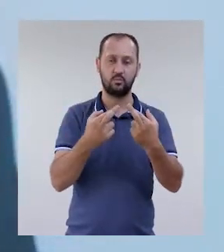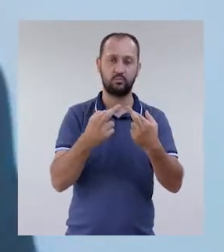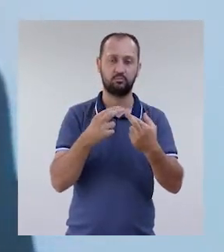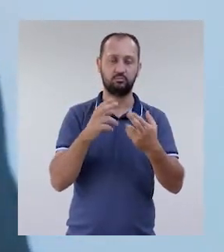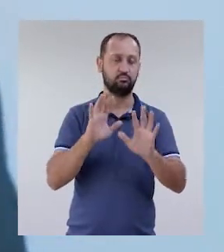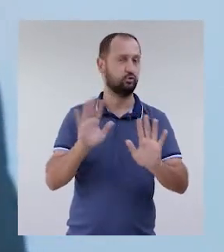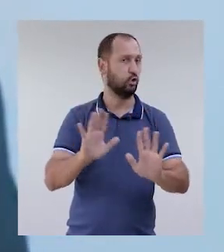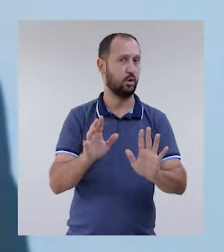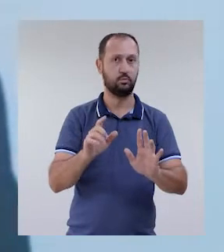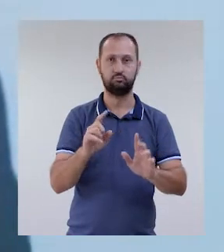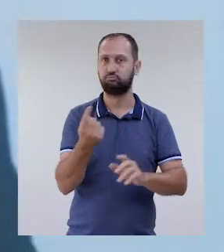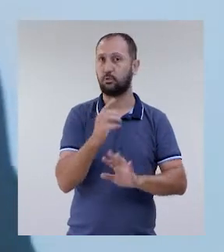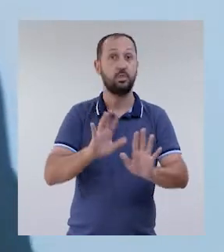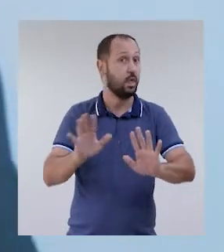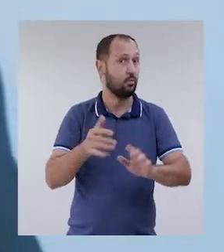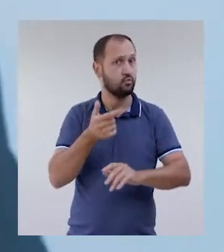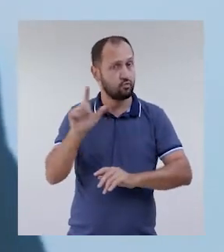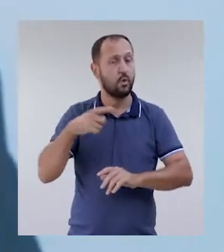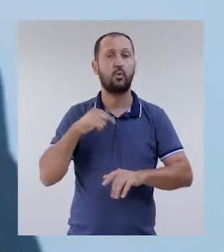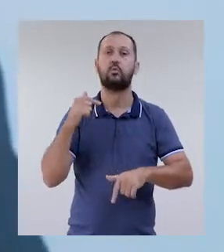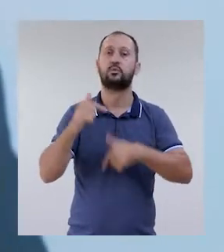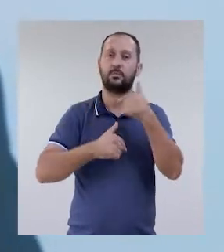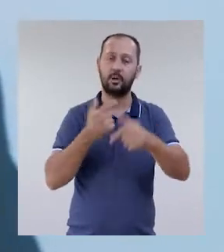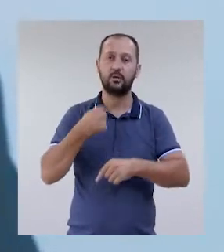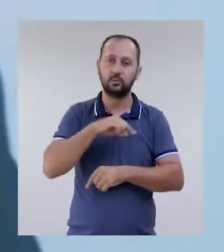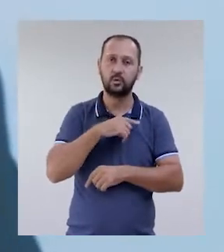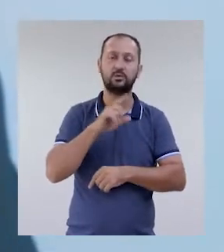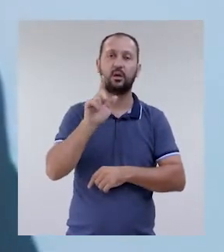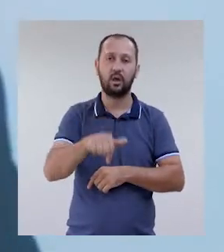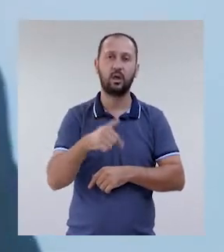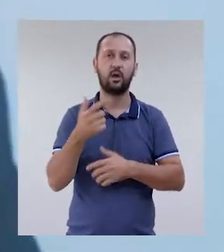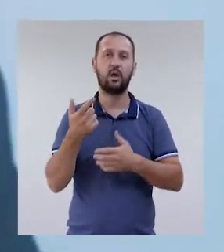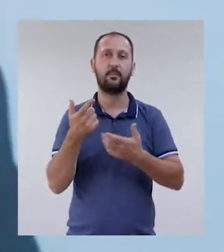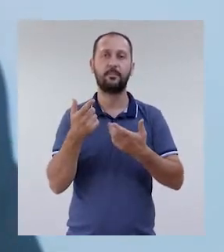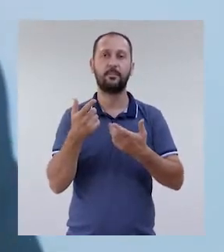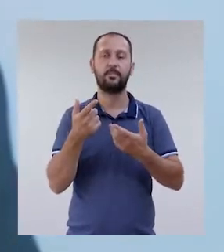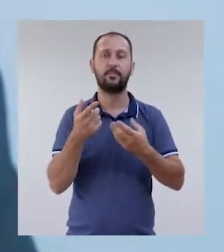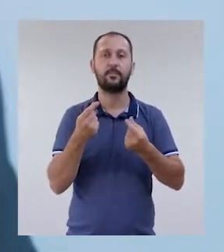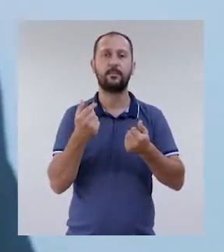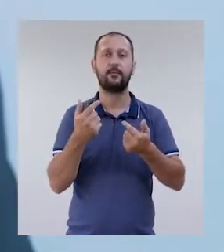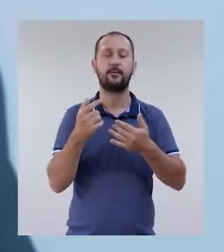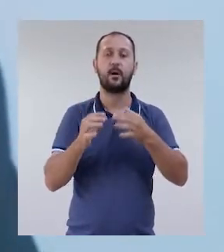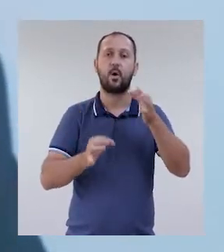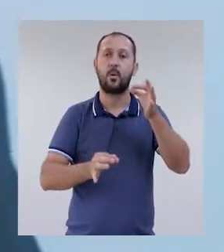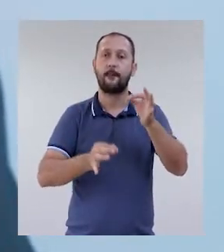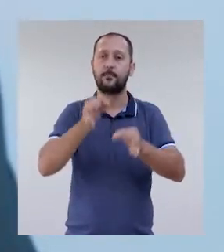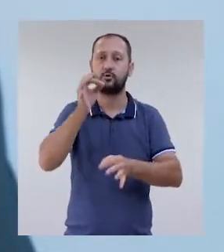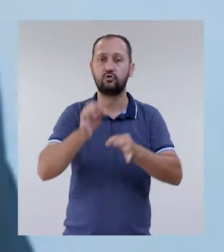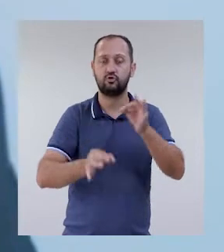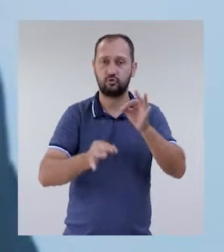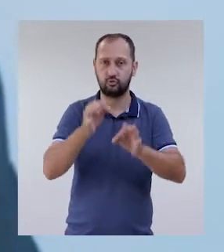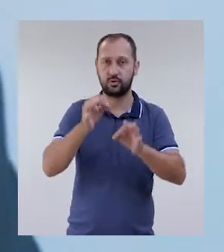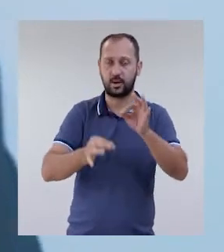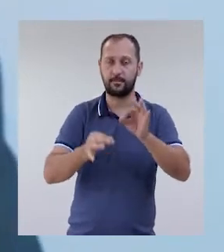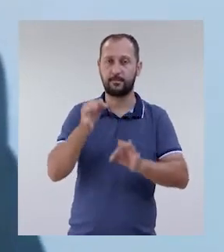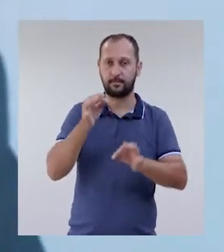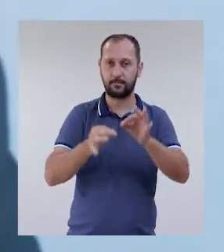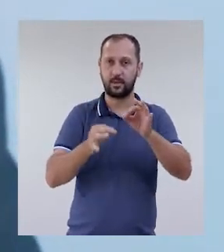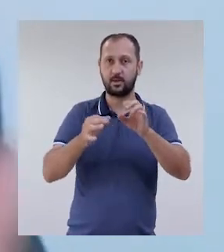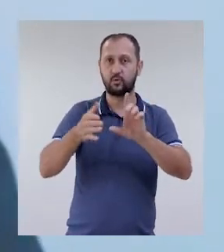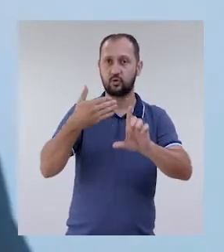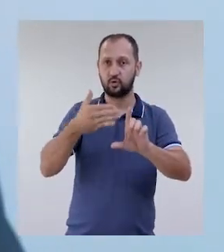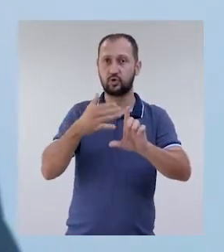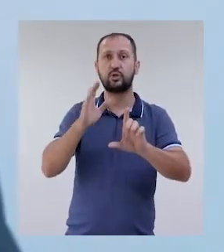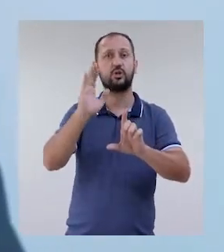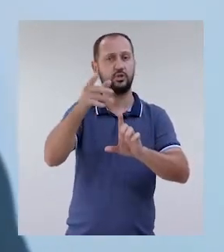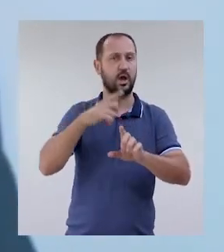plenárias, né, nas sessões plenárias. Grande parte do trabalho da gente vem sendo feito pelo julgamento virtual, que eu falei que é a